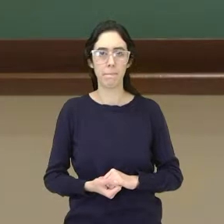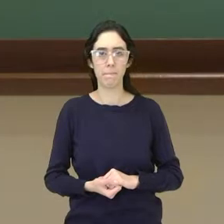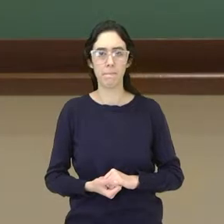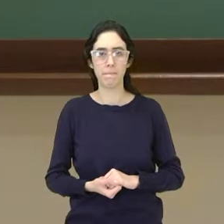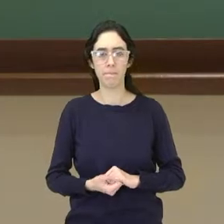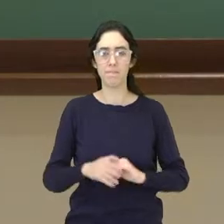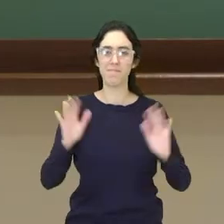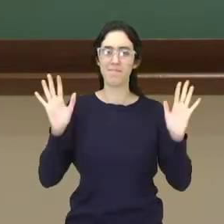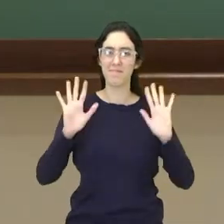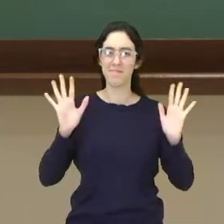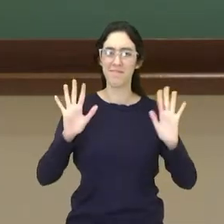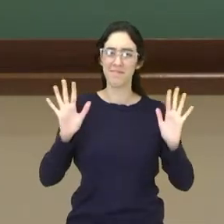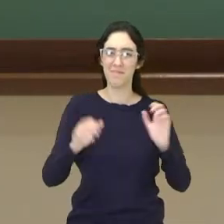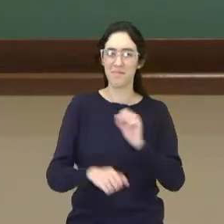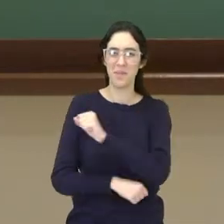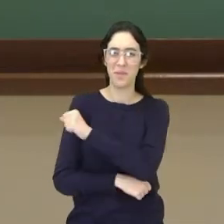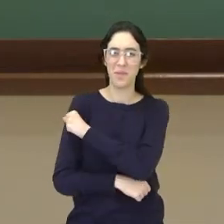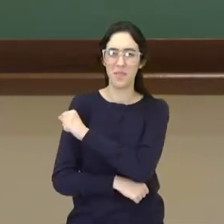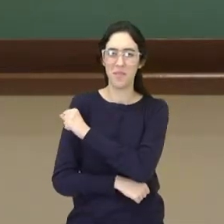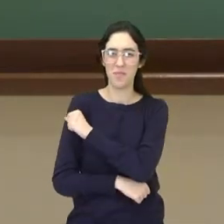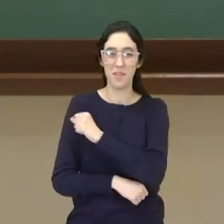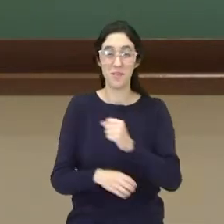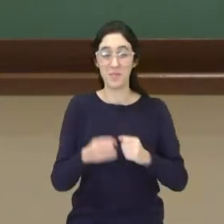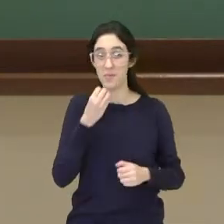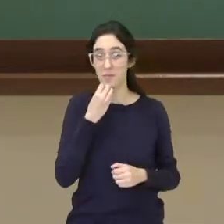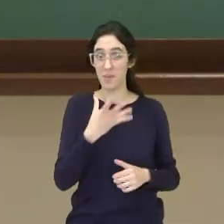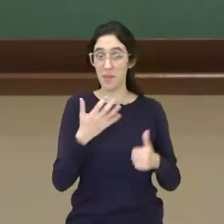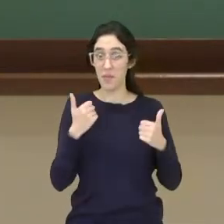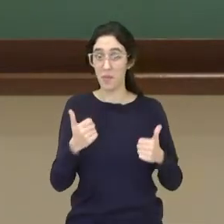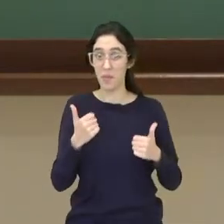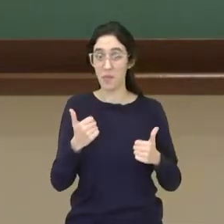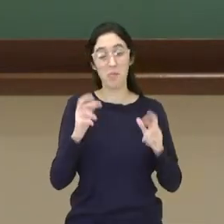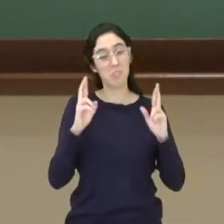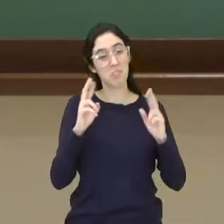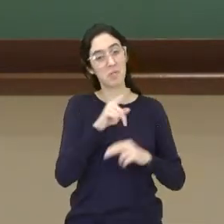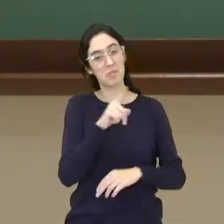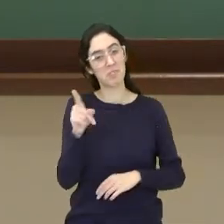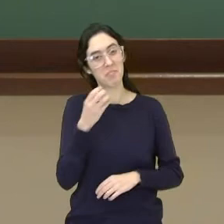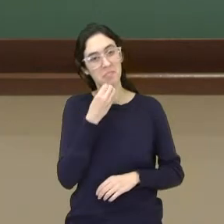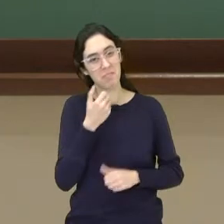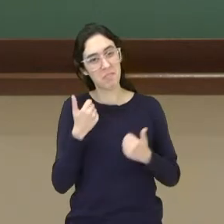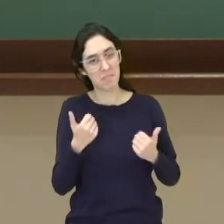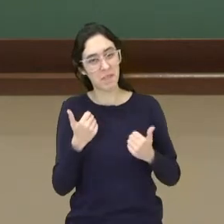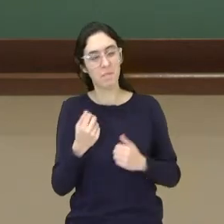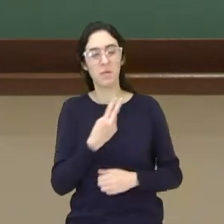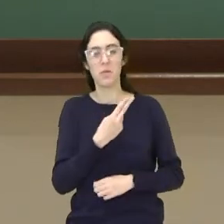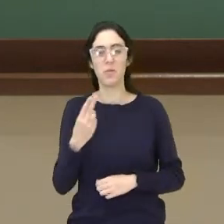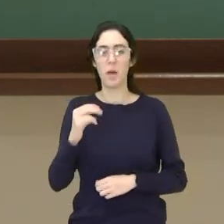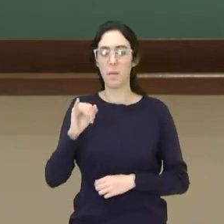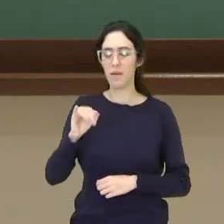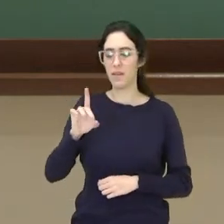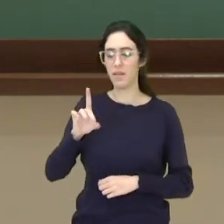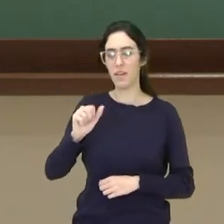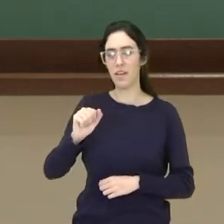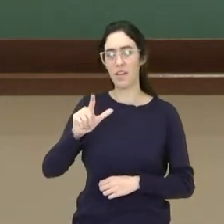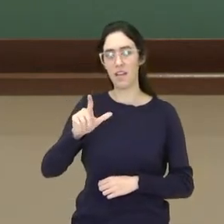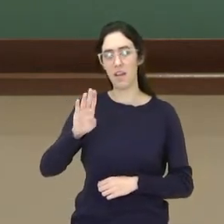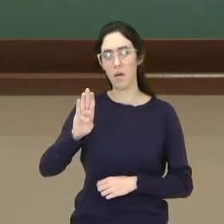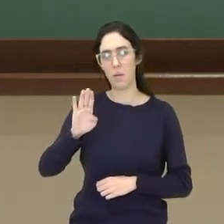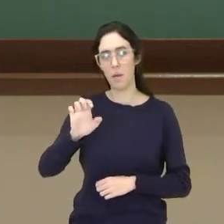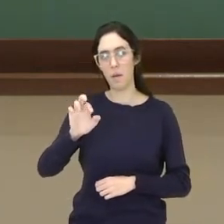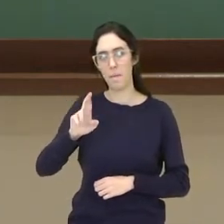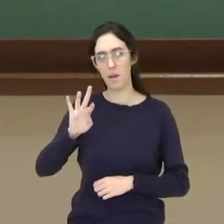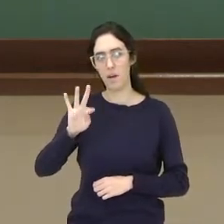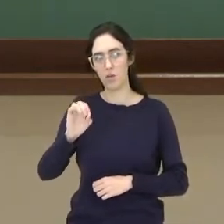E aí, pessoal do oitavo ano, tudo bem com vocês? Espero que estejam todos bem. Aqui é o professor Idalberto e vamos ver quais são os objetivos da